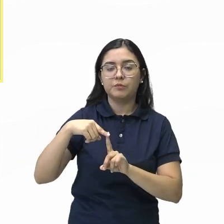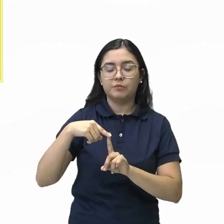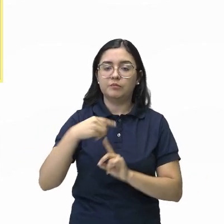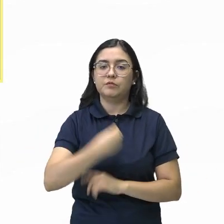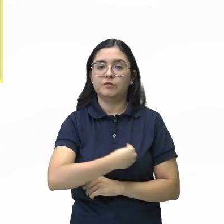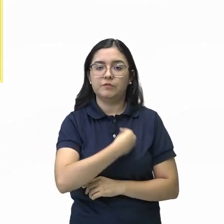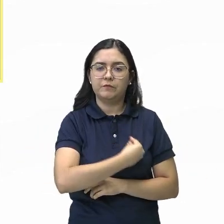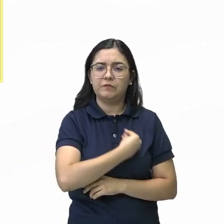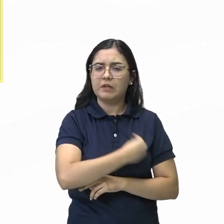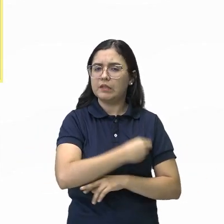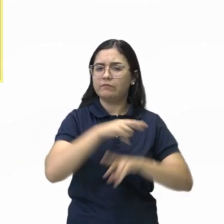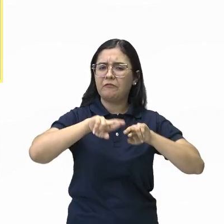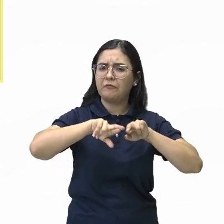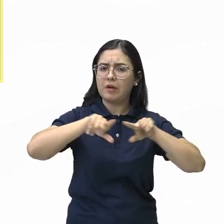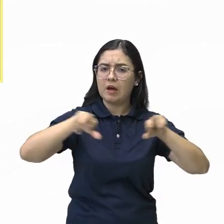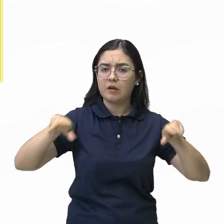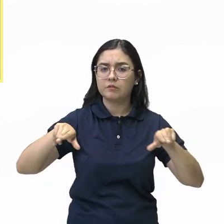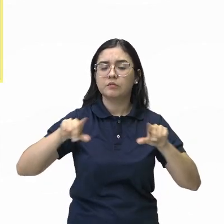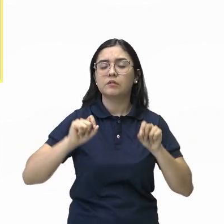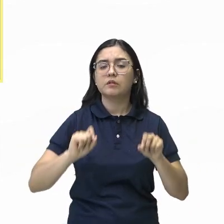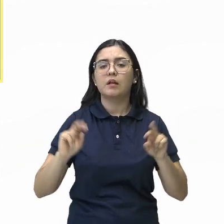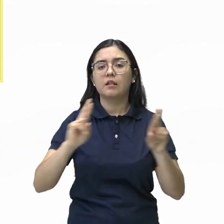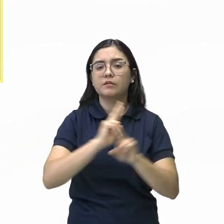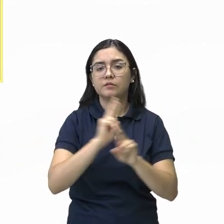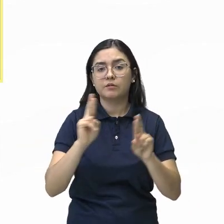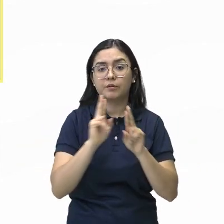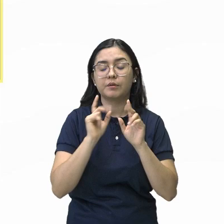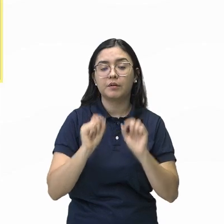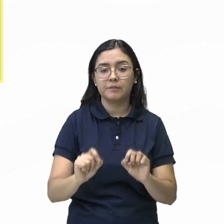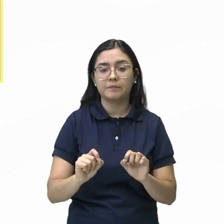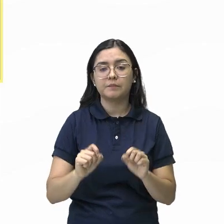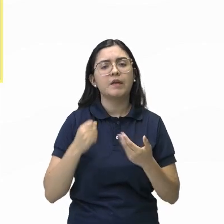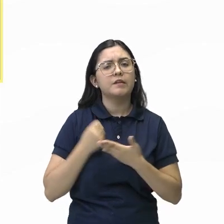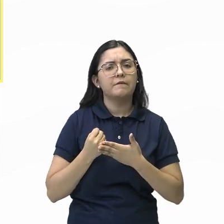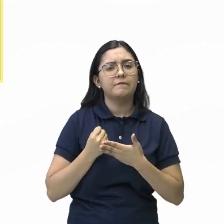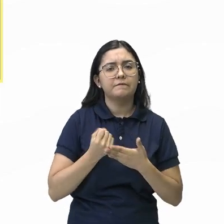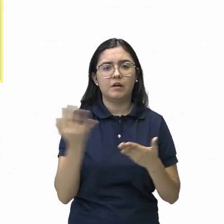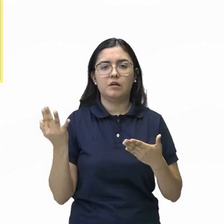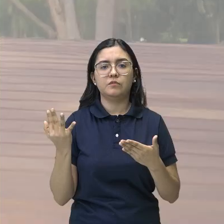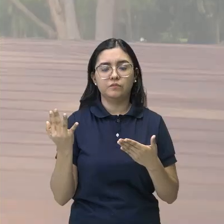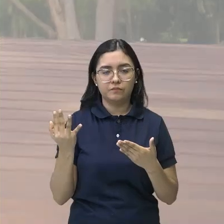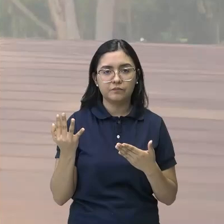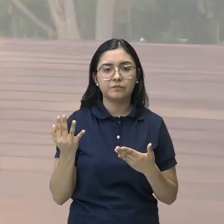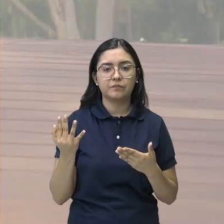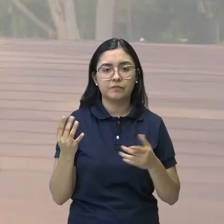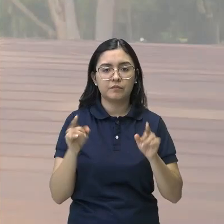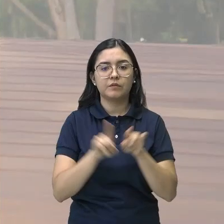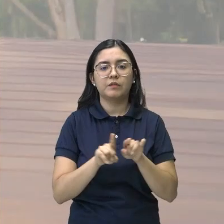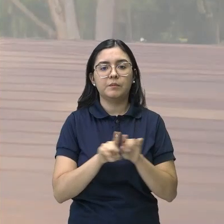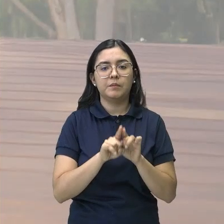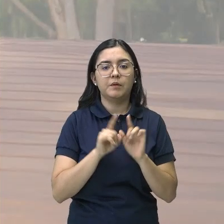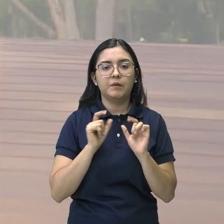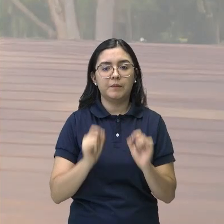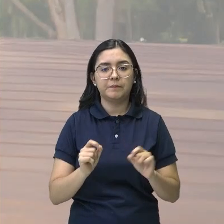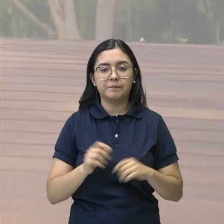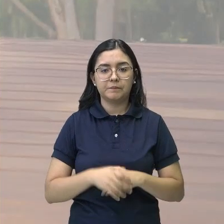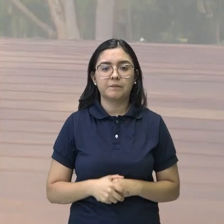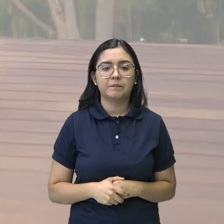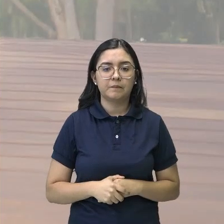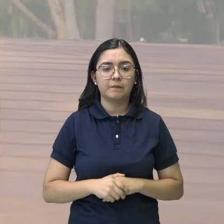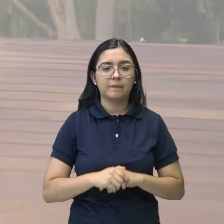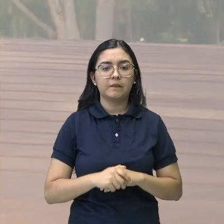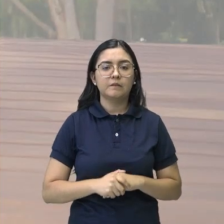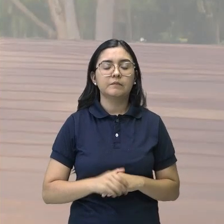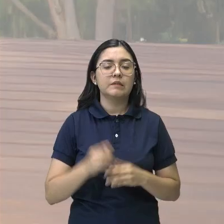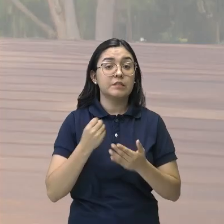essa biodiversidade ela está relacionada justamente a essa grande diferença, né, está relacionada justamente a essa riqueza,